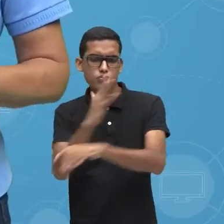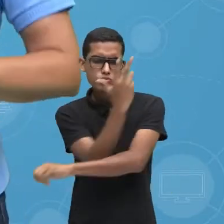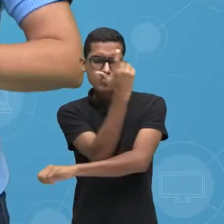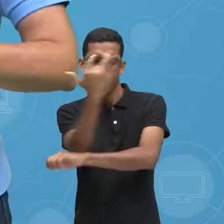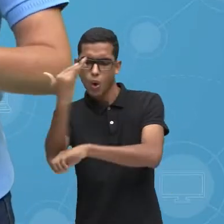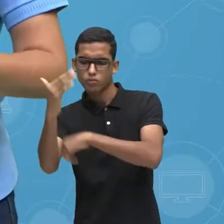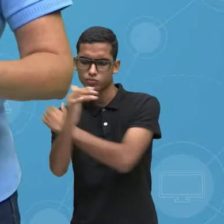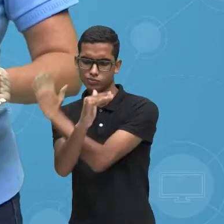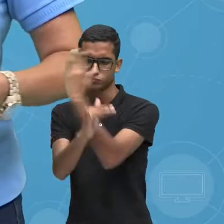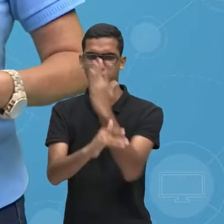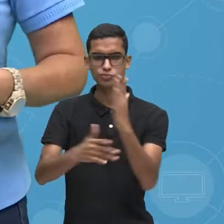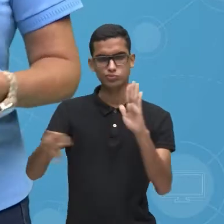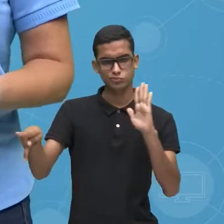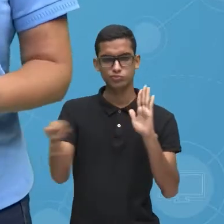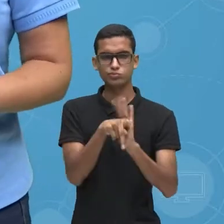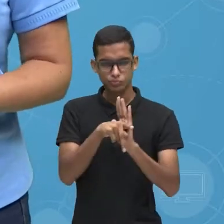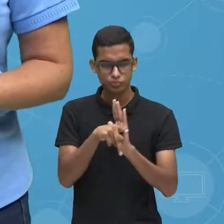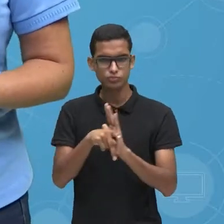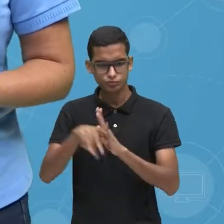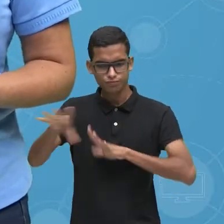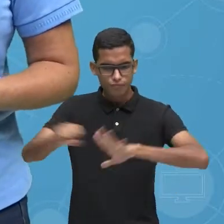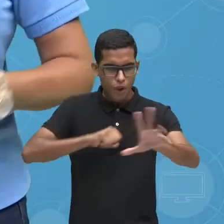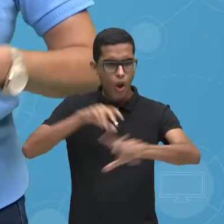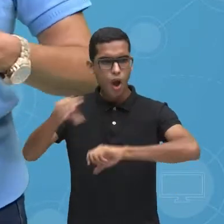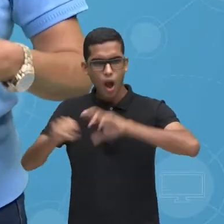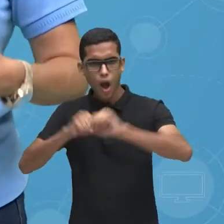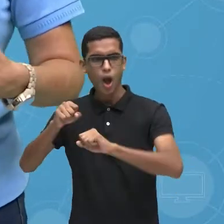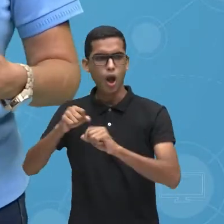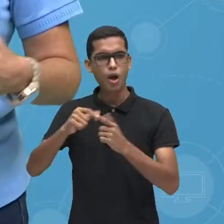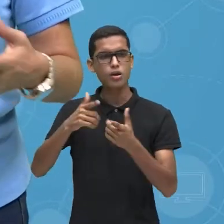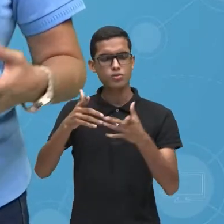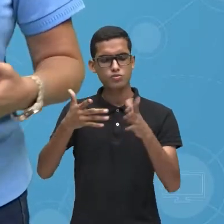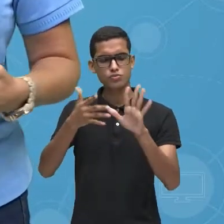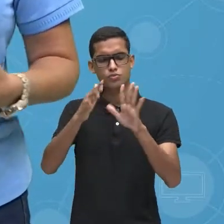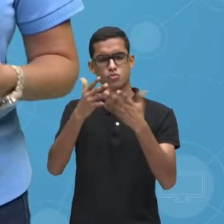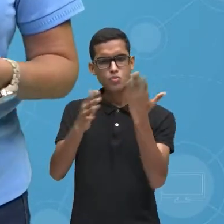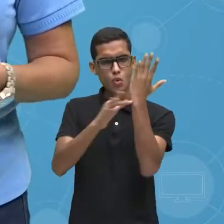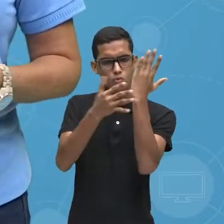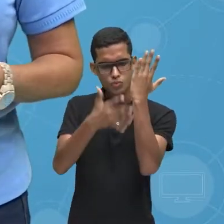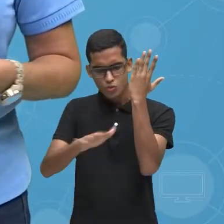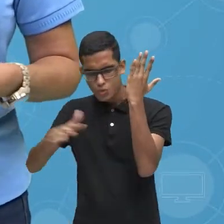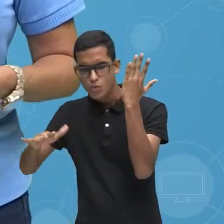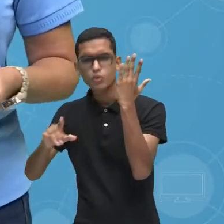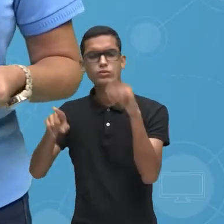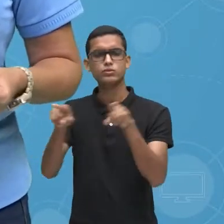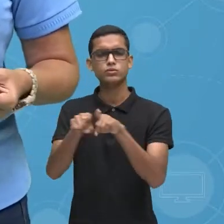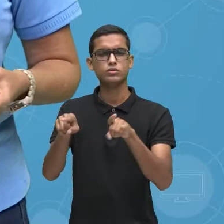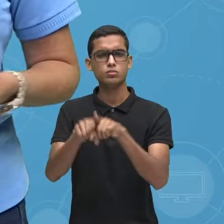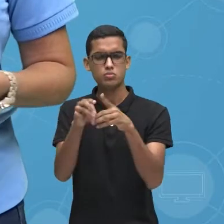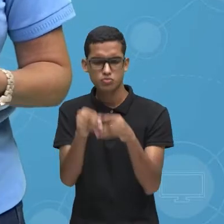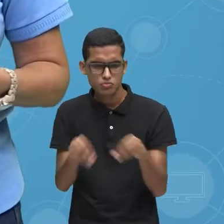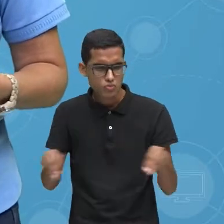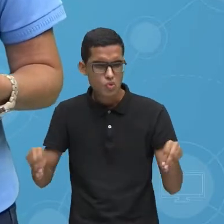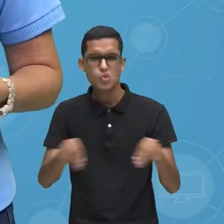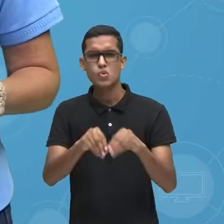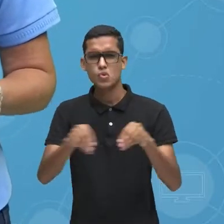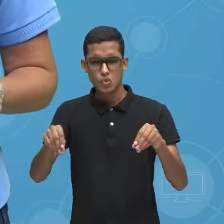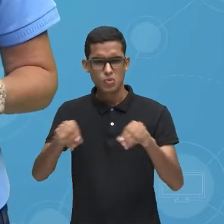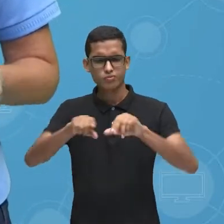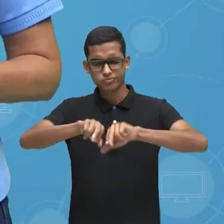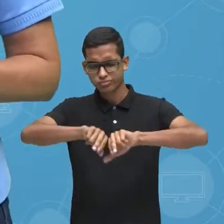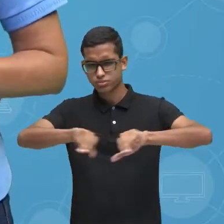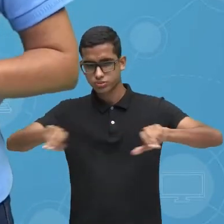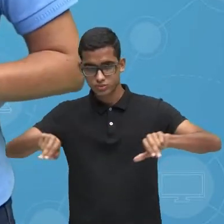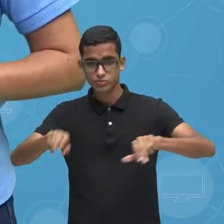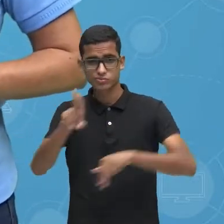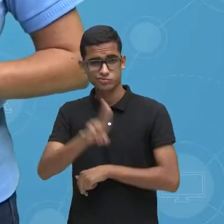Pode ser folhas de árvore, carvão, areia, então eles banha de animais, então ele produzia a sua